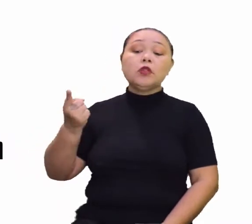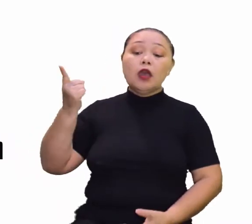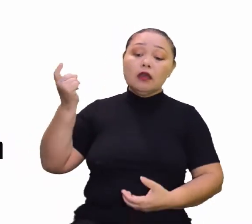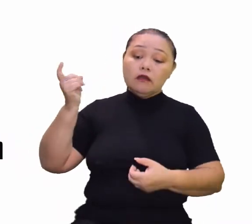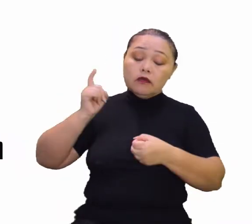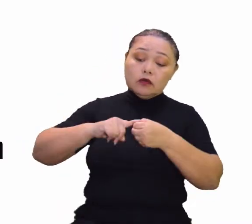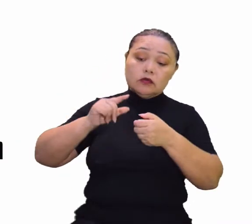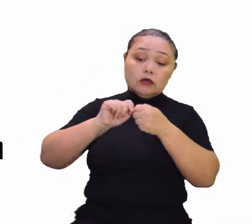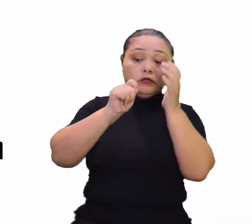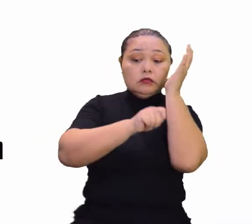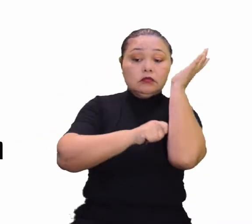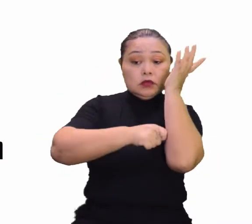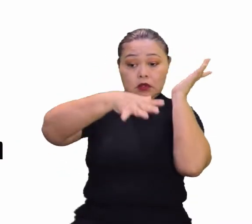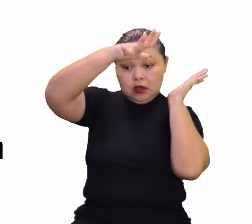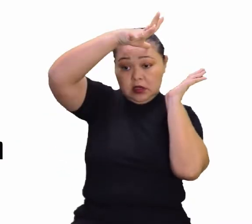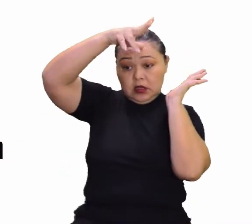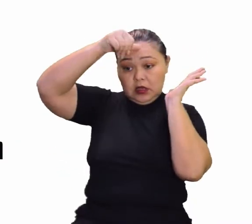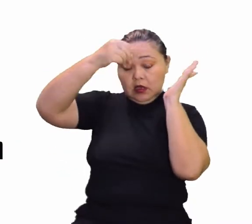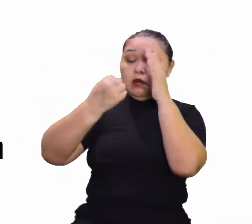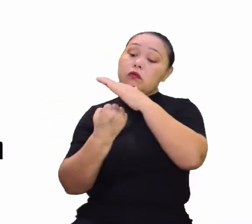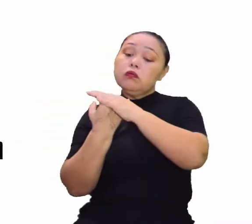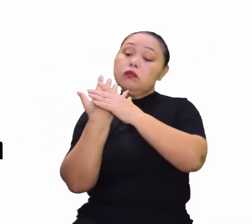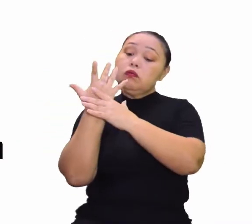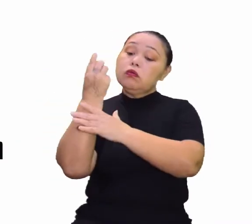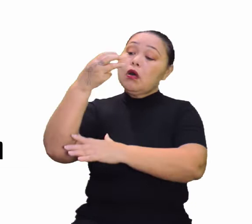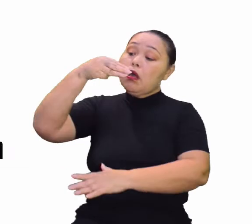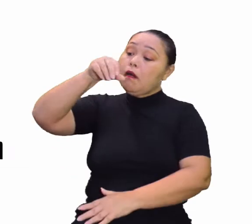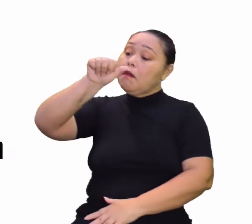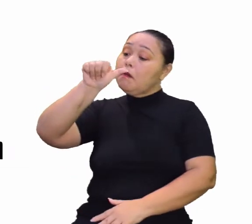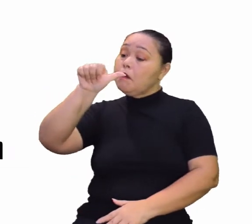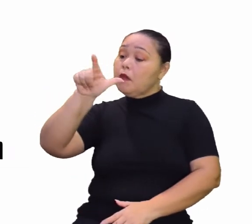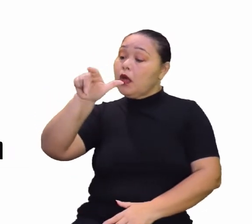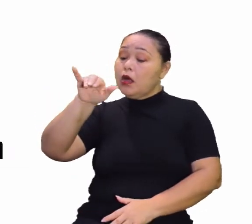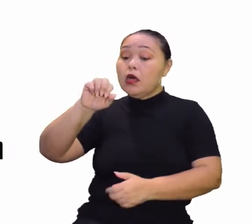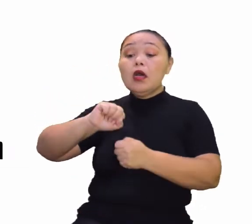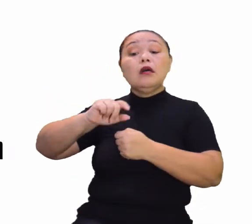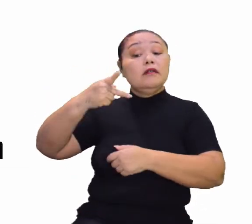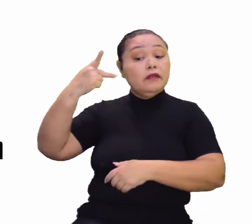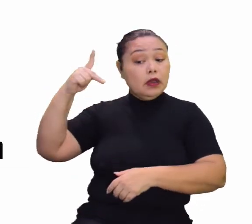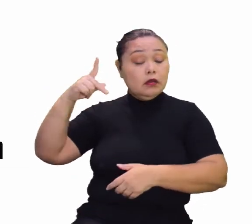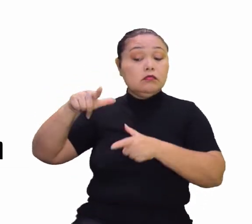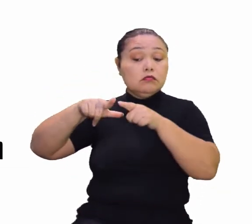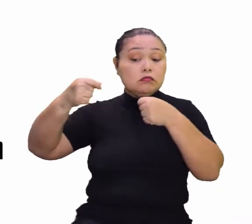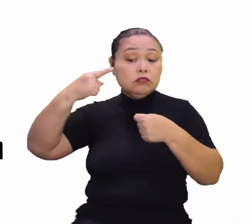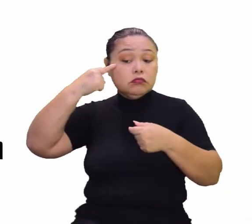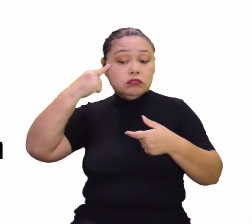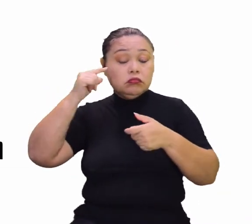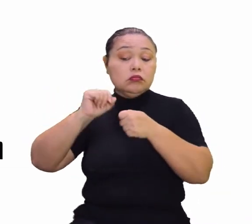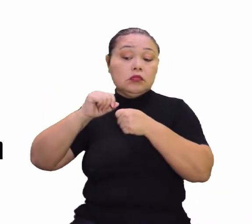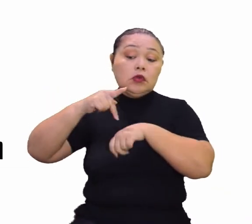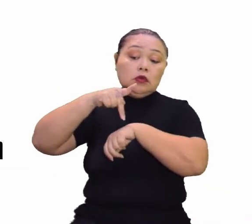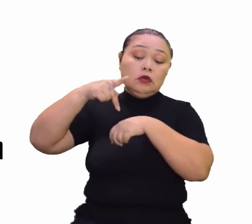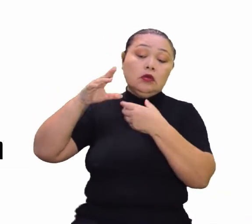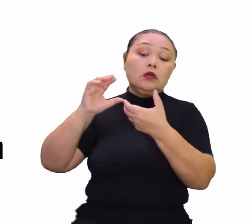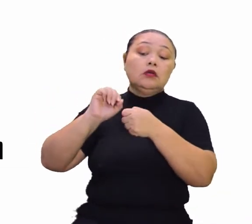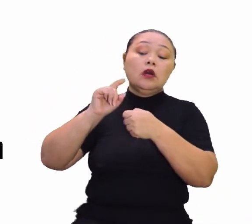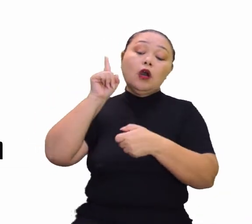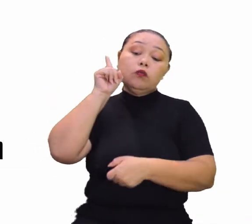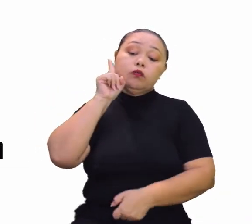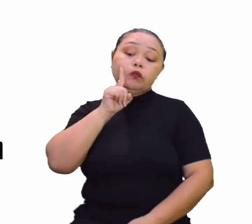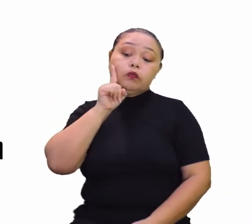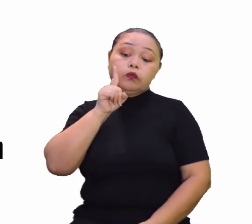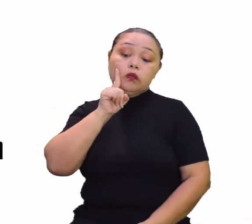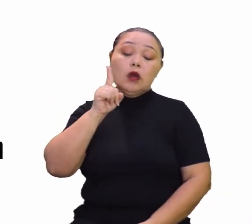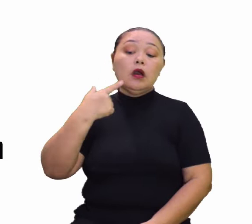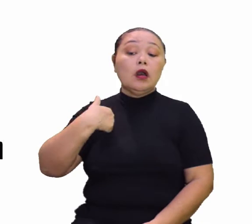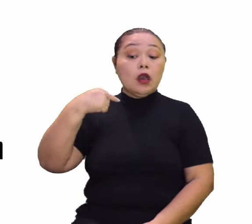reativou realmente a borracha na Amazônia. Então, as plantações da Malásia caíram na mão dos japoneses e para os países aliados, como os Estados Unidos,